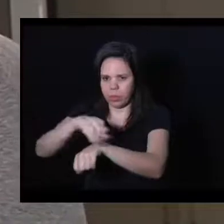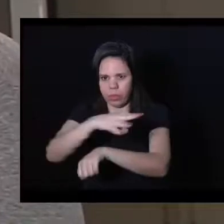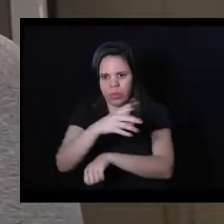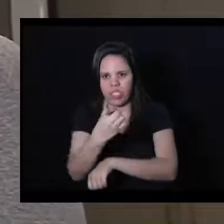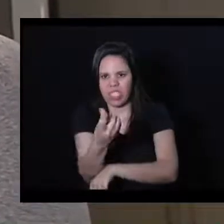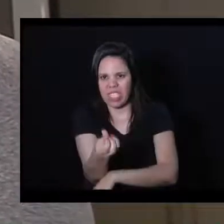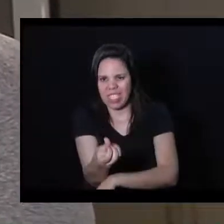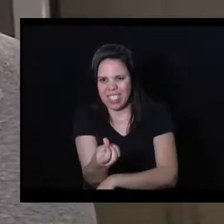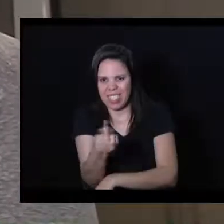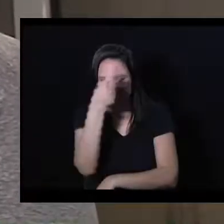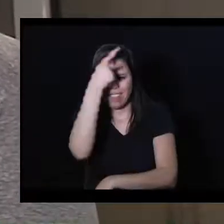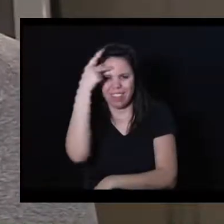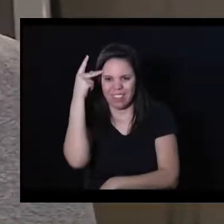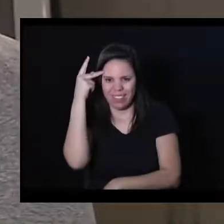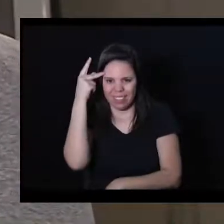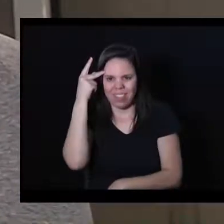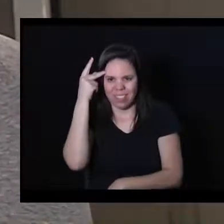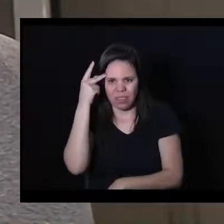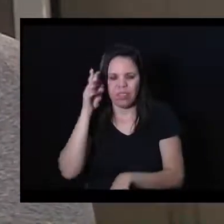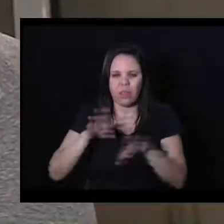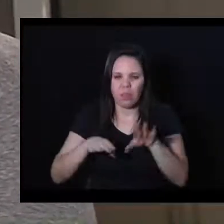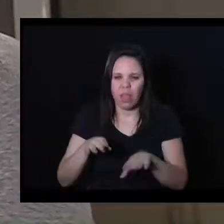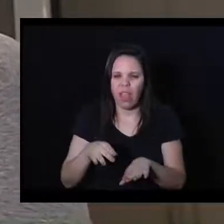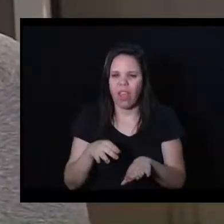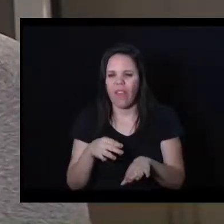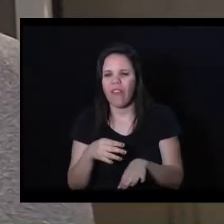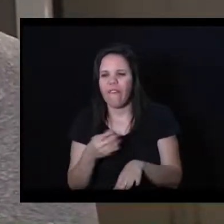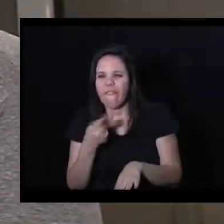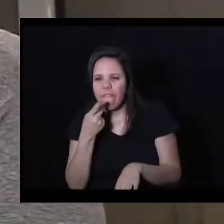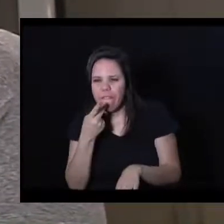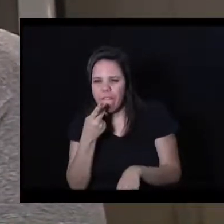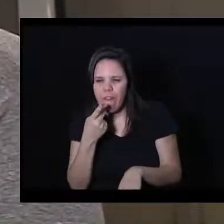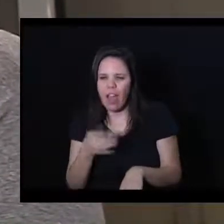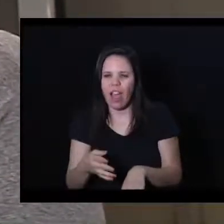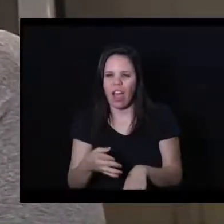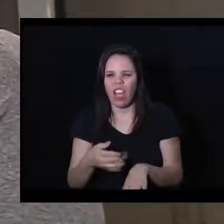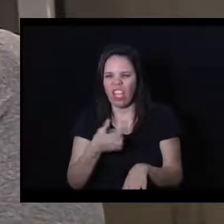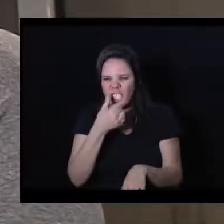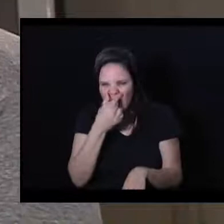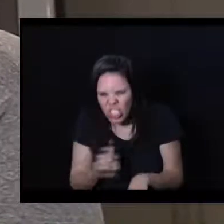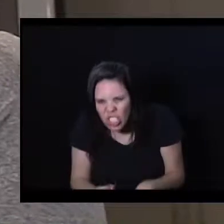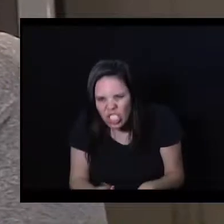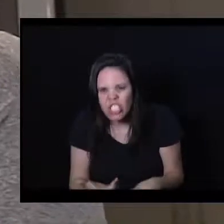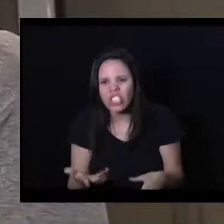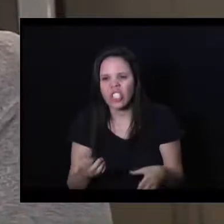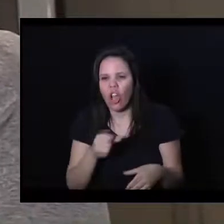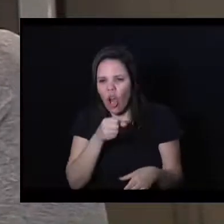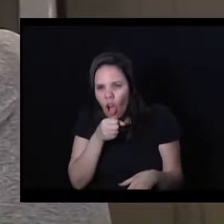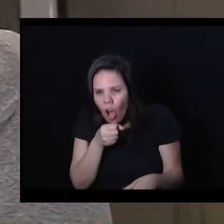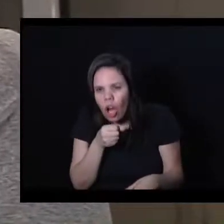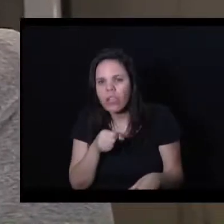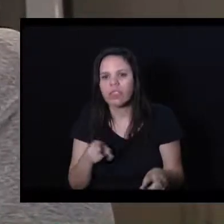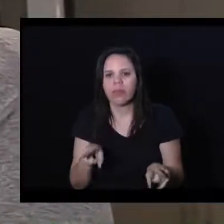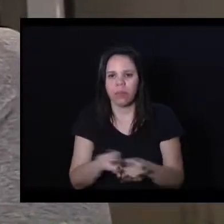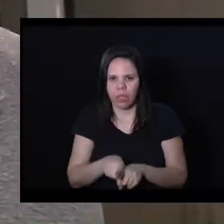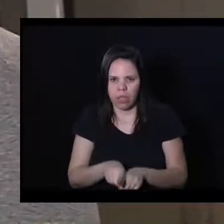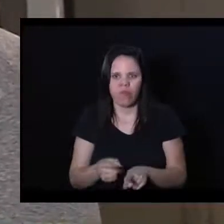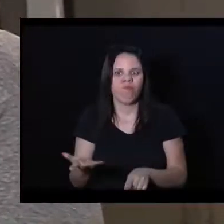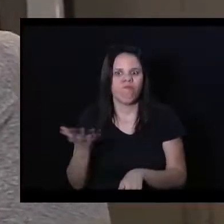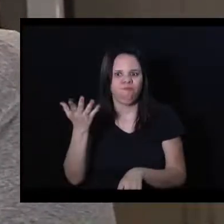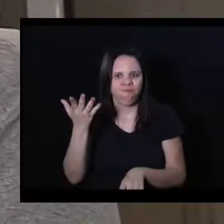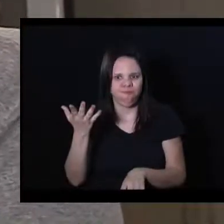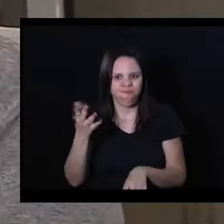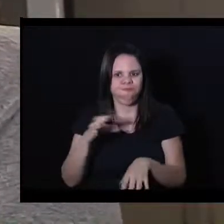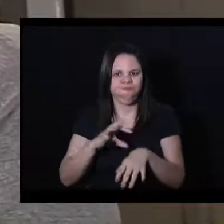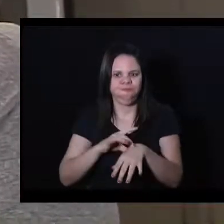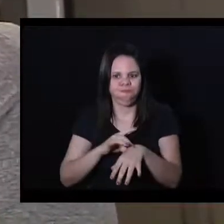16 e é através de fala, espirro, tosse, é de transmissibilidade realmente muito alta.